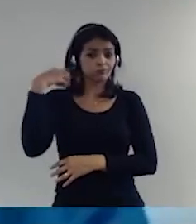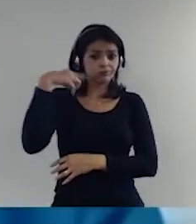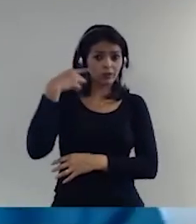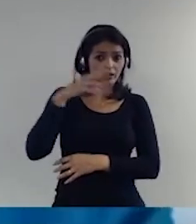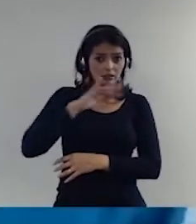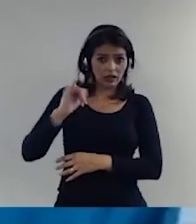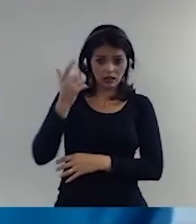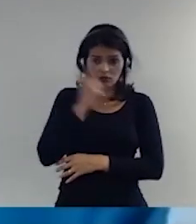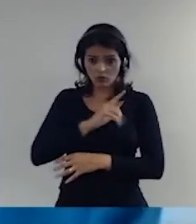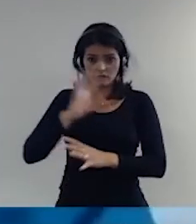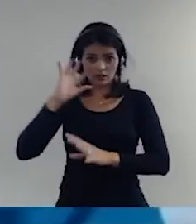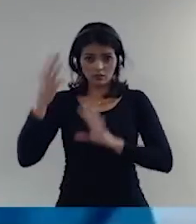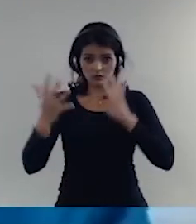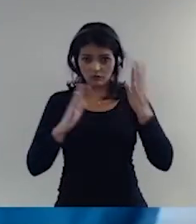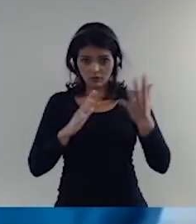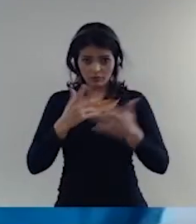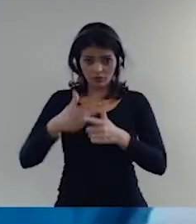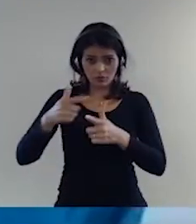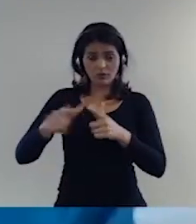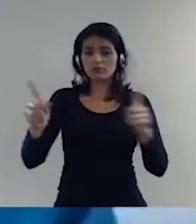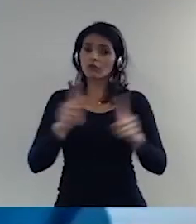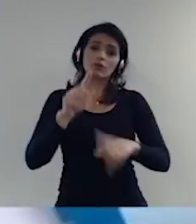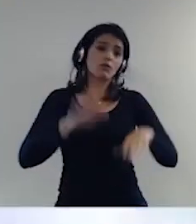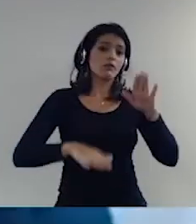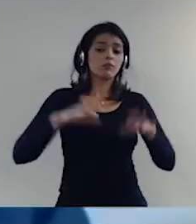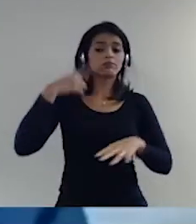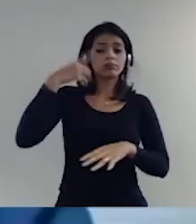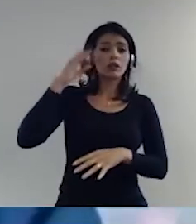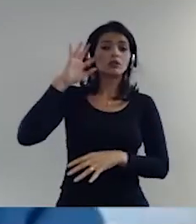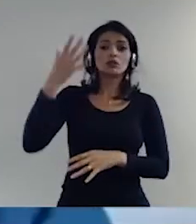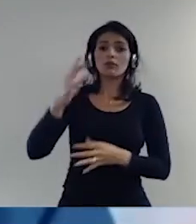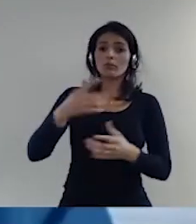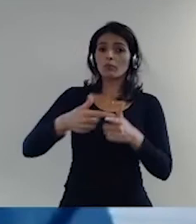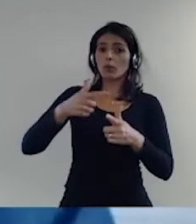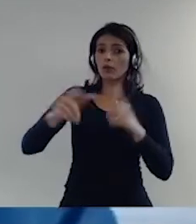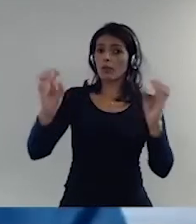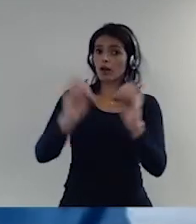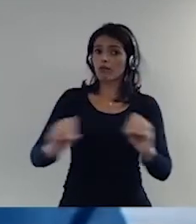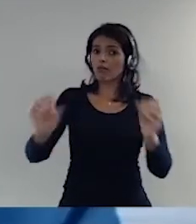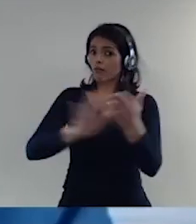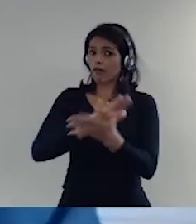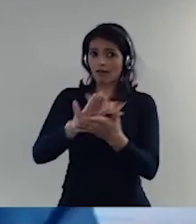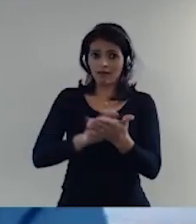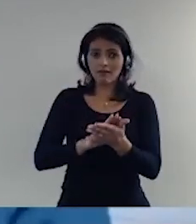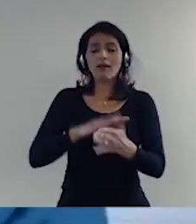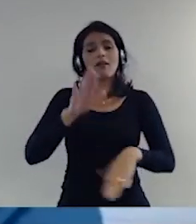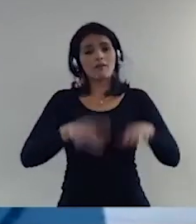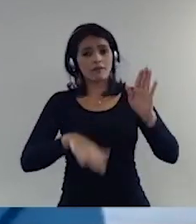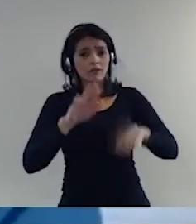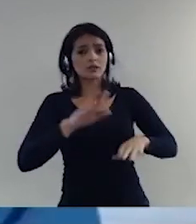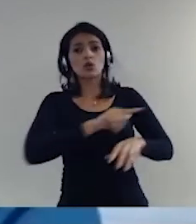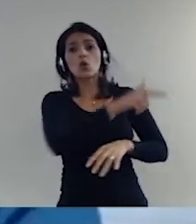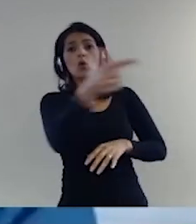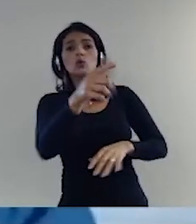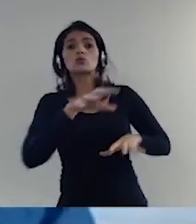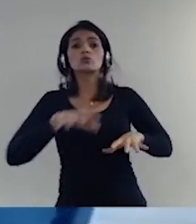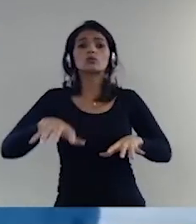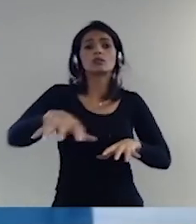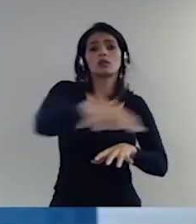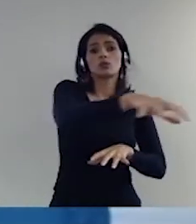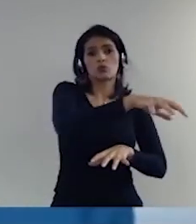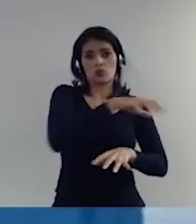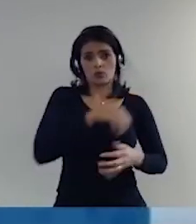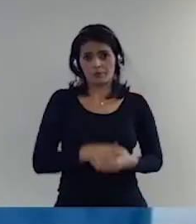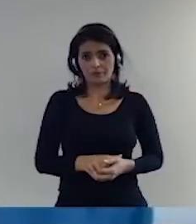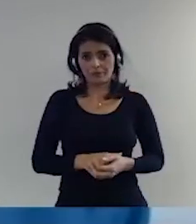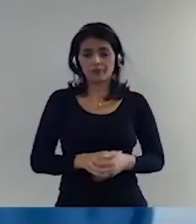certa humildade. Muitas vezes não é o direito que vai resolver certas dificuldades econômicas e sanitárias.